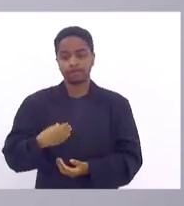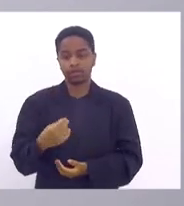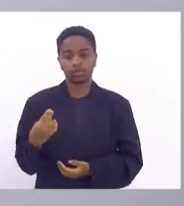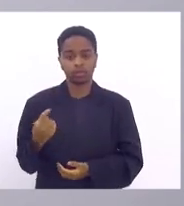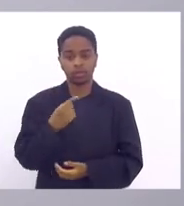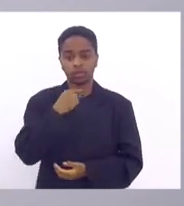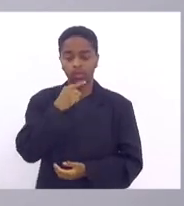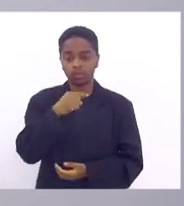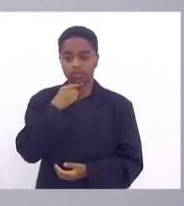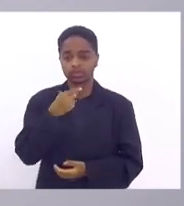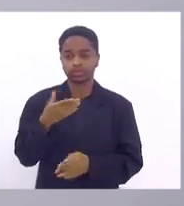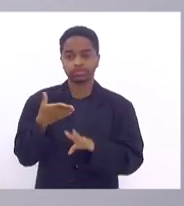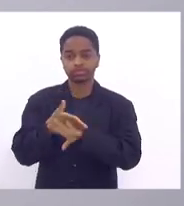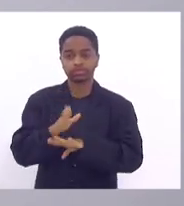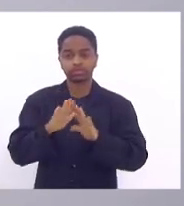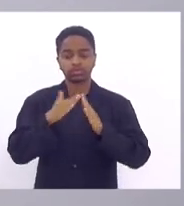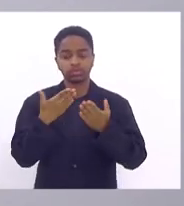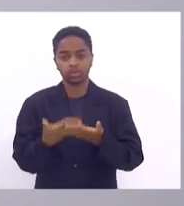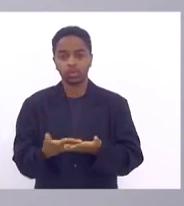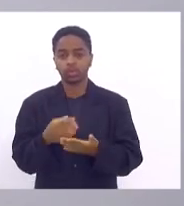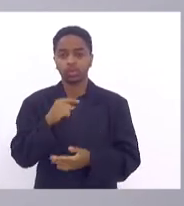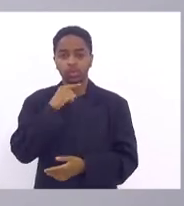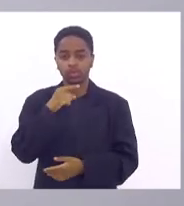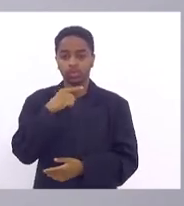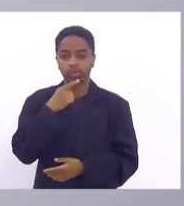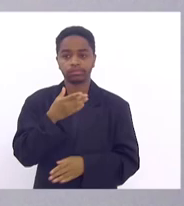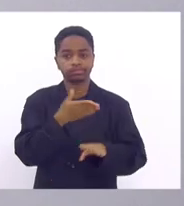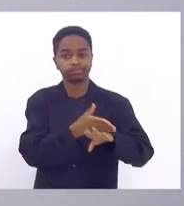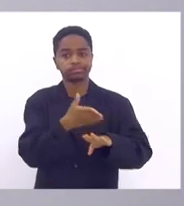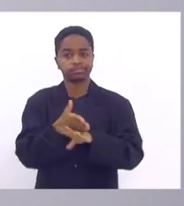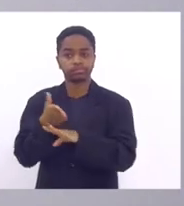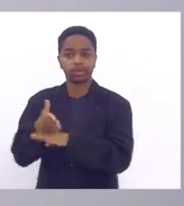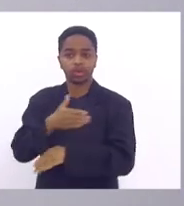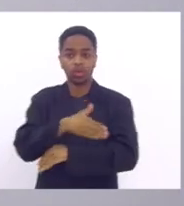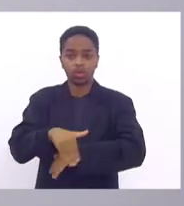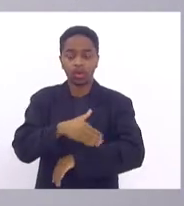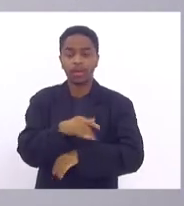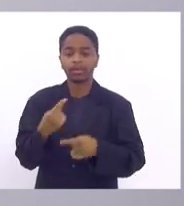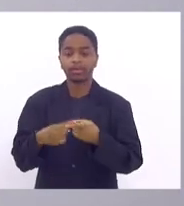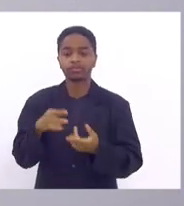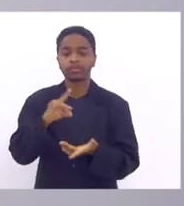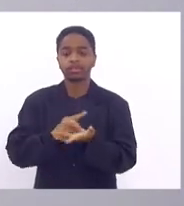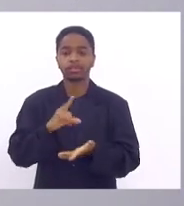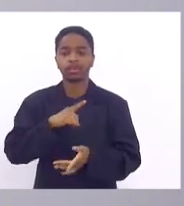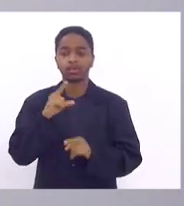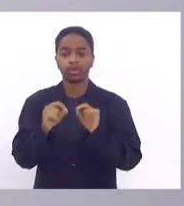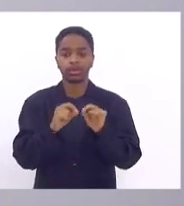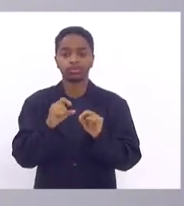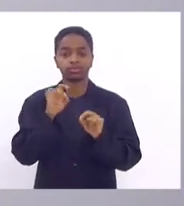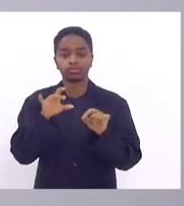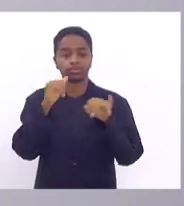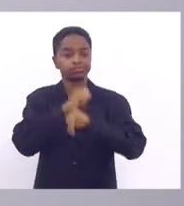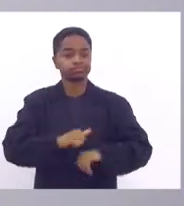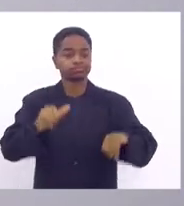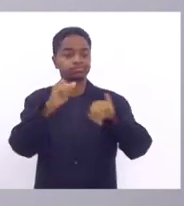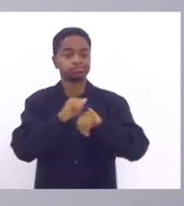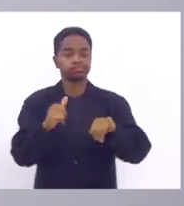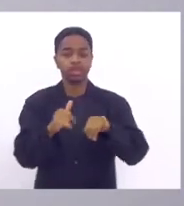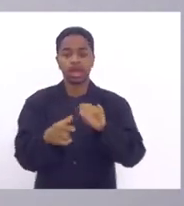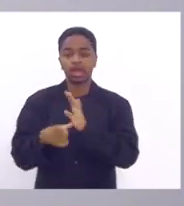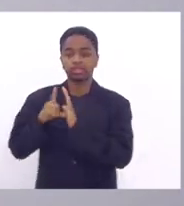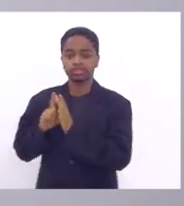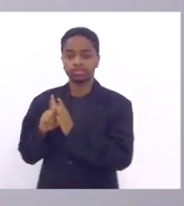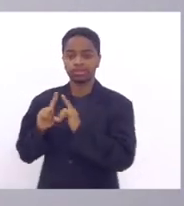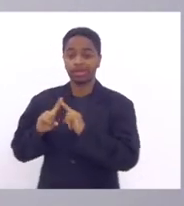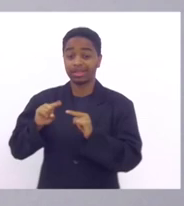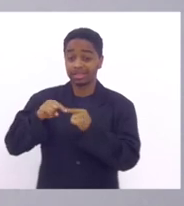ir na escola não consegue sair às ruas porque o que fica é aquilo que foi divulgado e depois